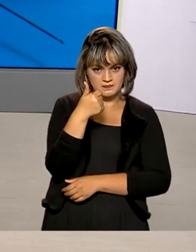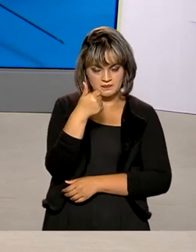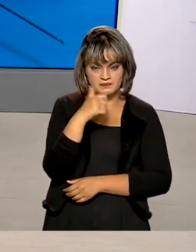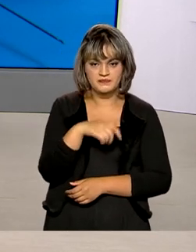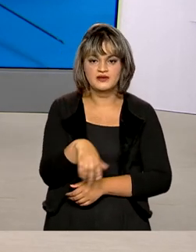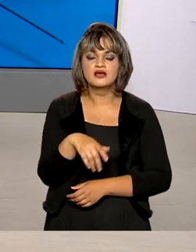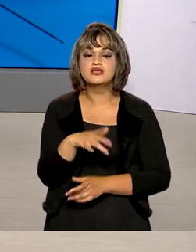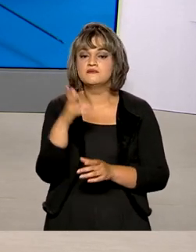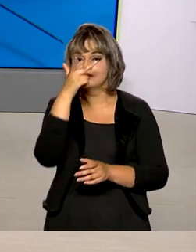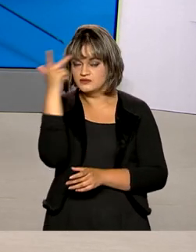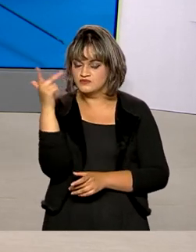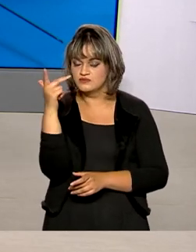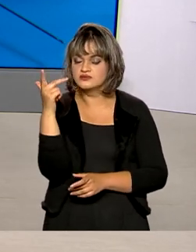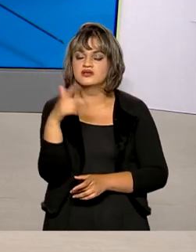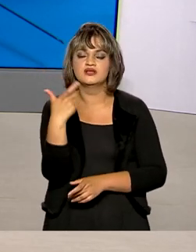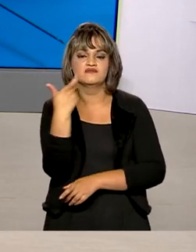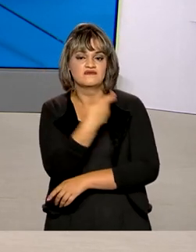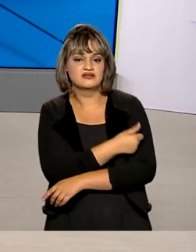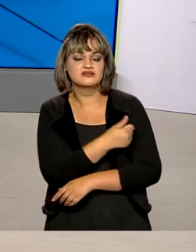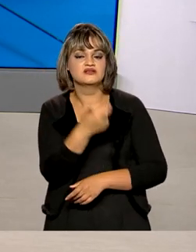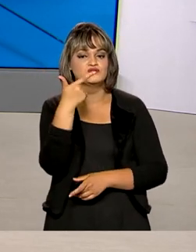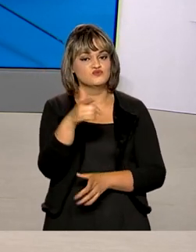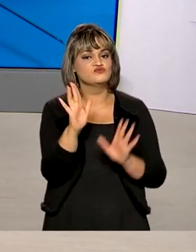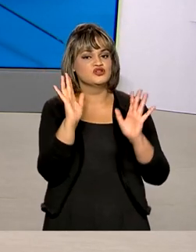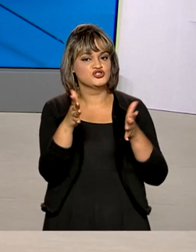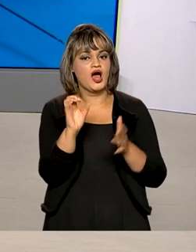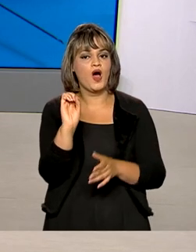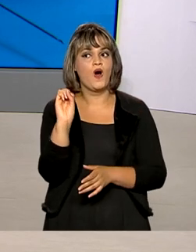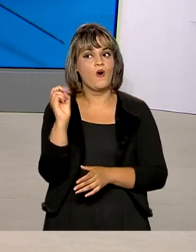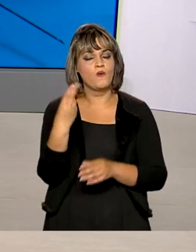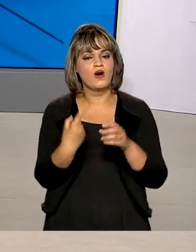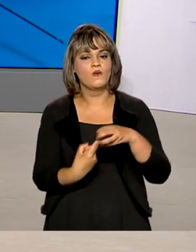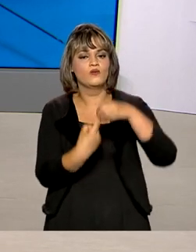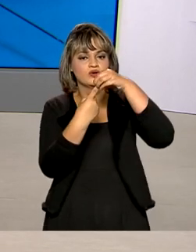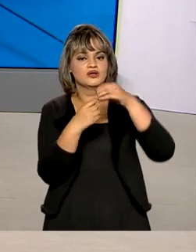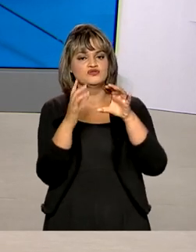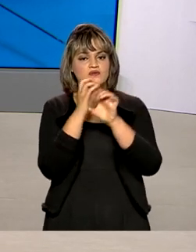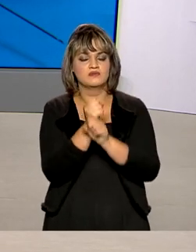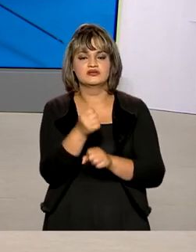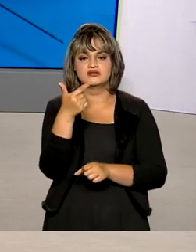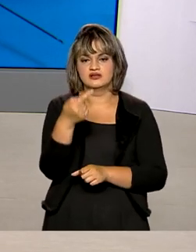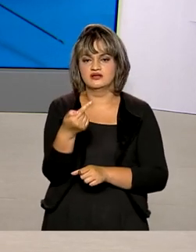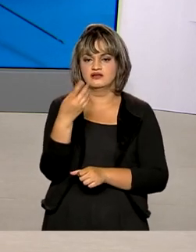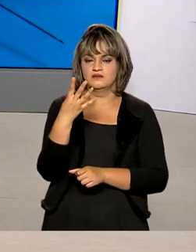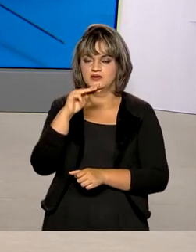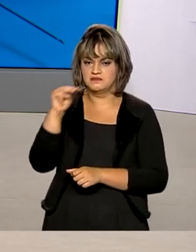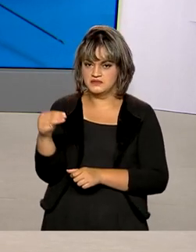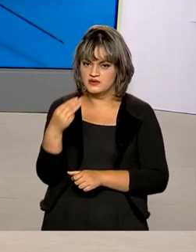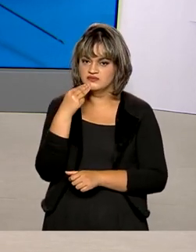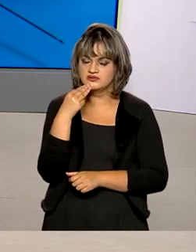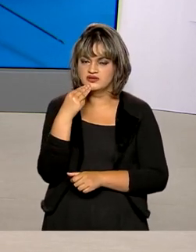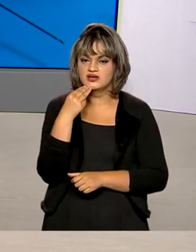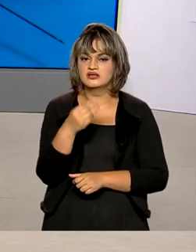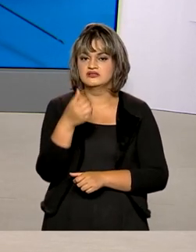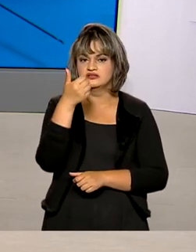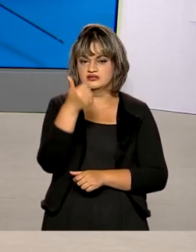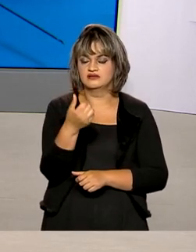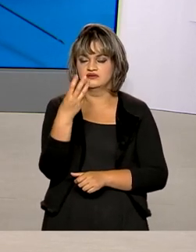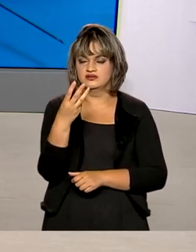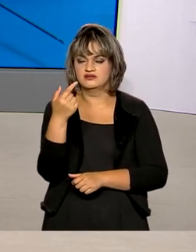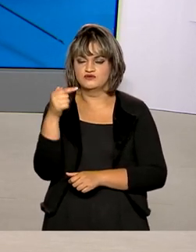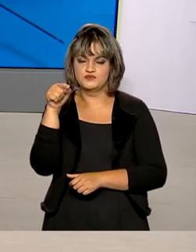da vacina e o número de brasileiros que tomaram a segunda dose ou a dose única ultrapassa 74 milhões 137.000